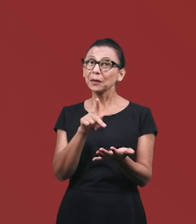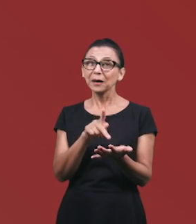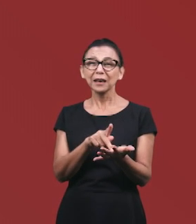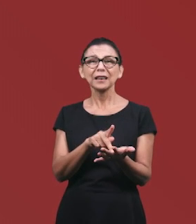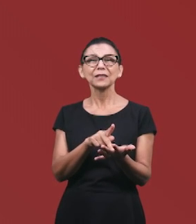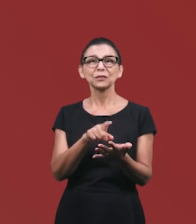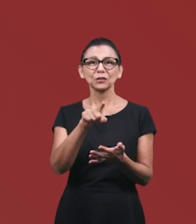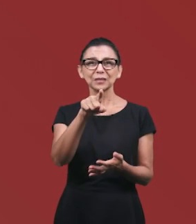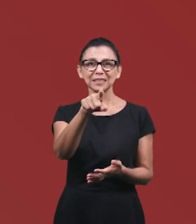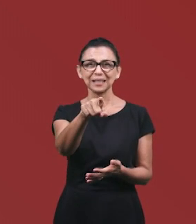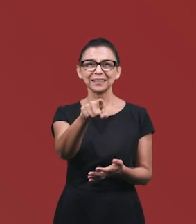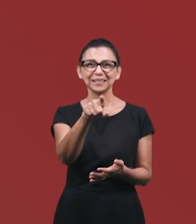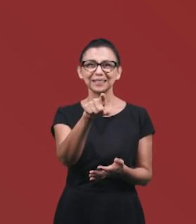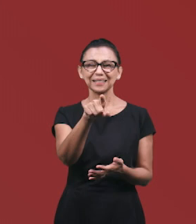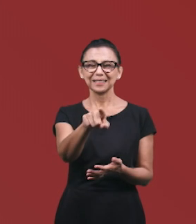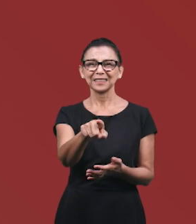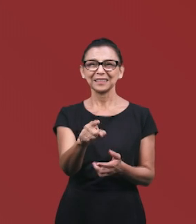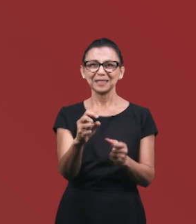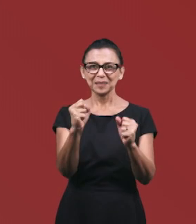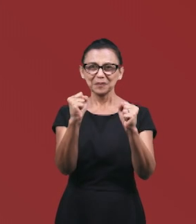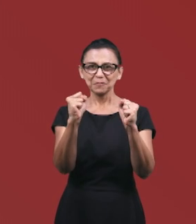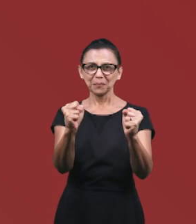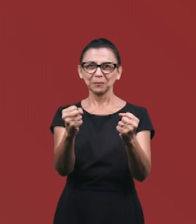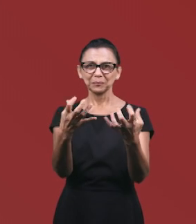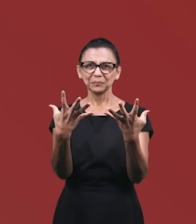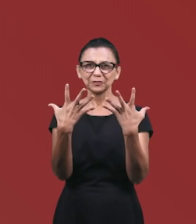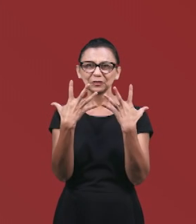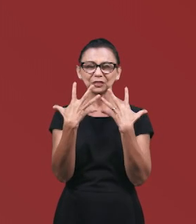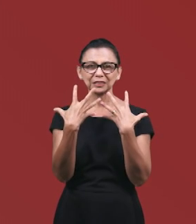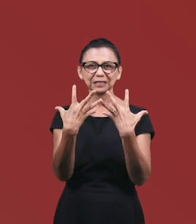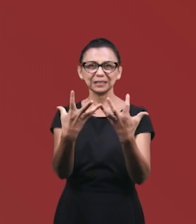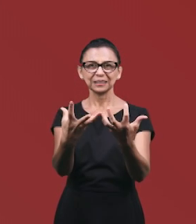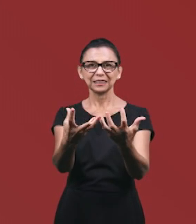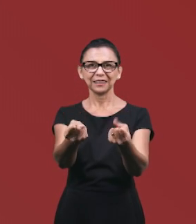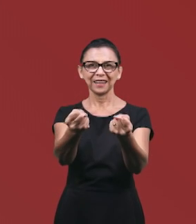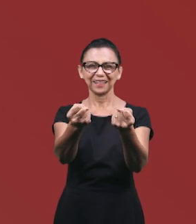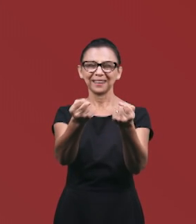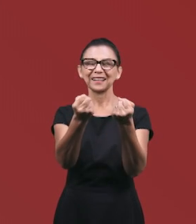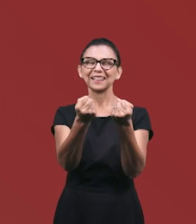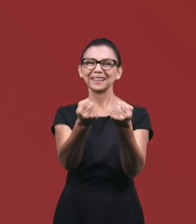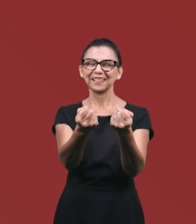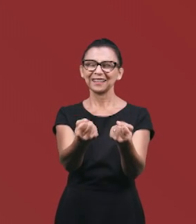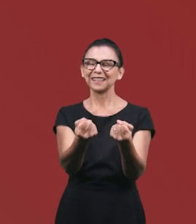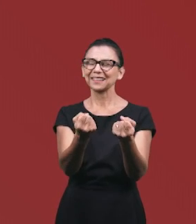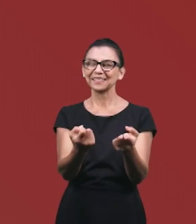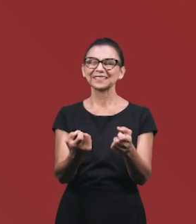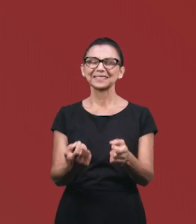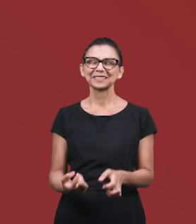verdadeiro que o homem pode ter.